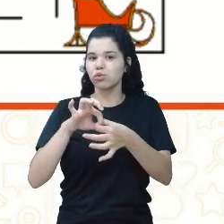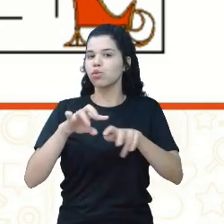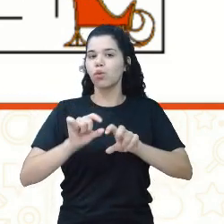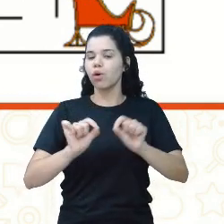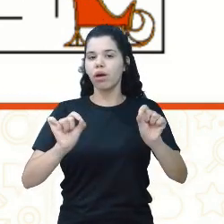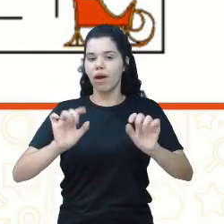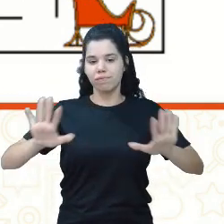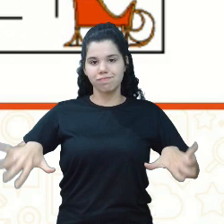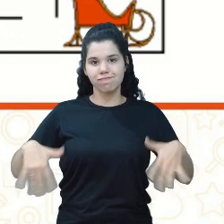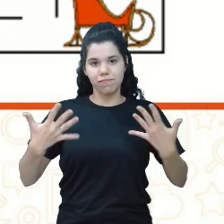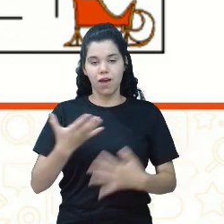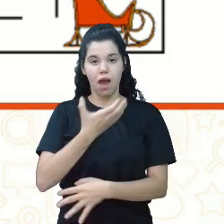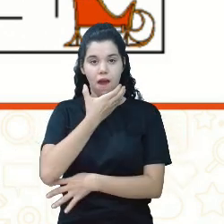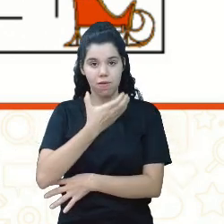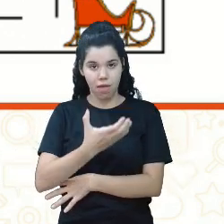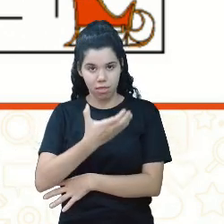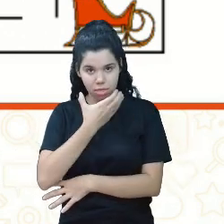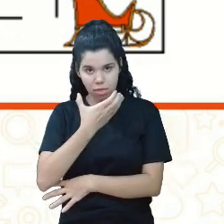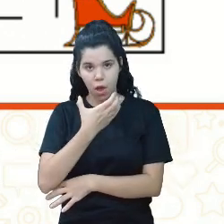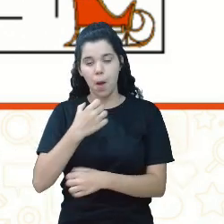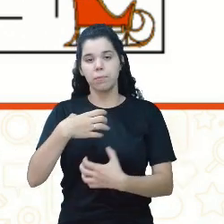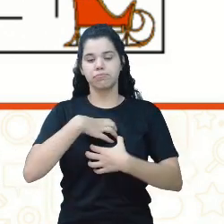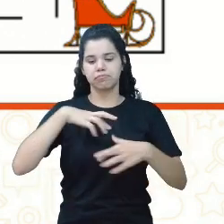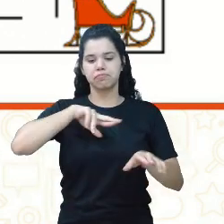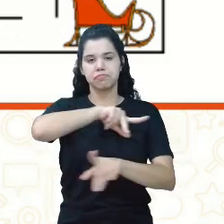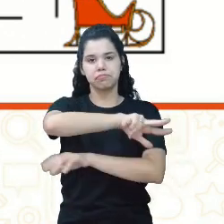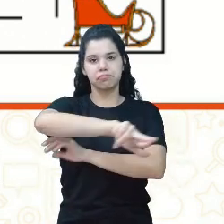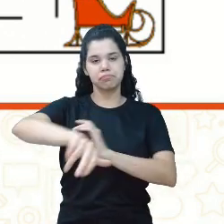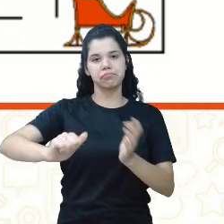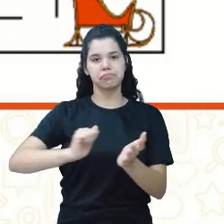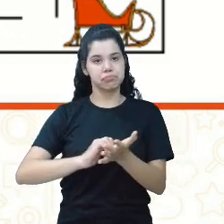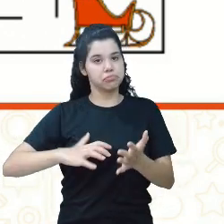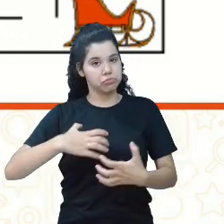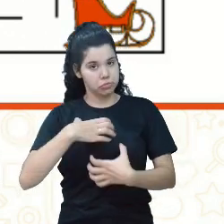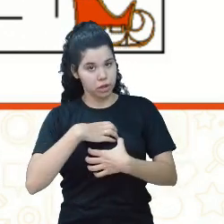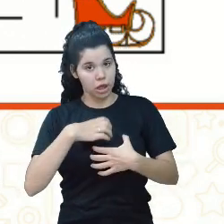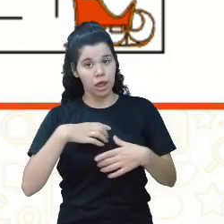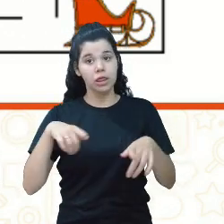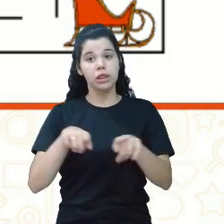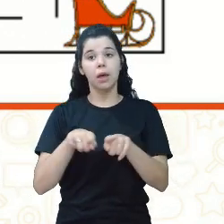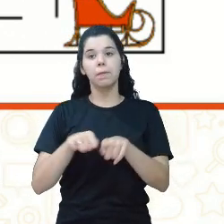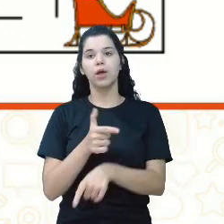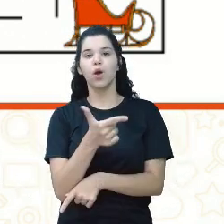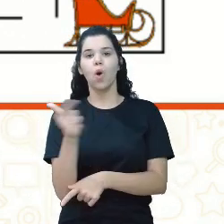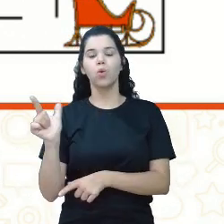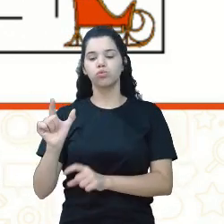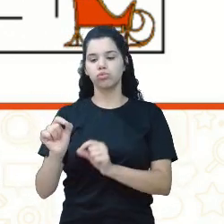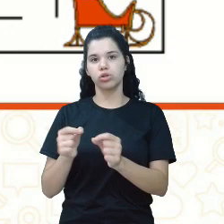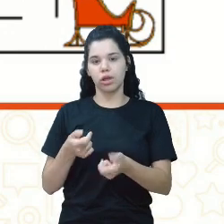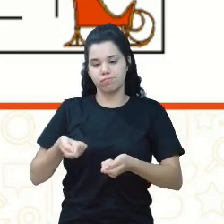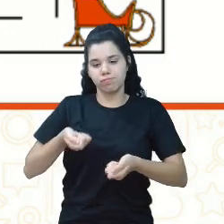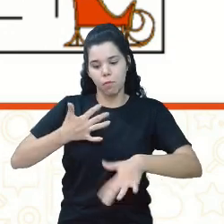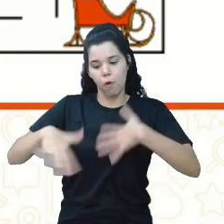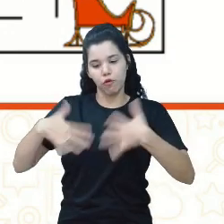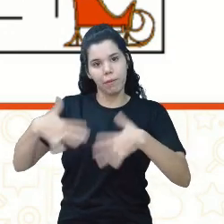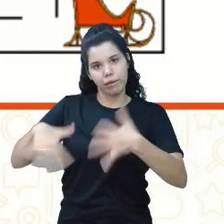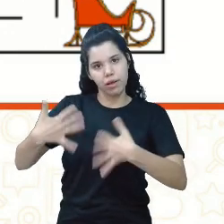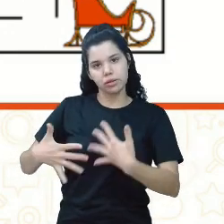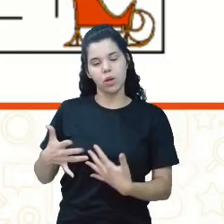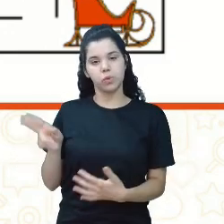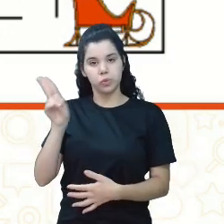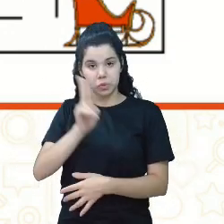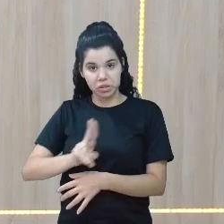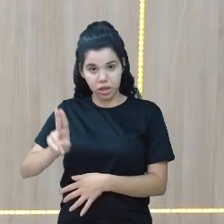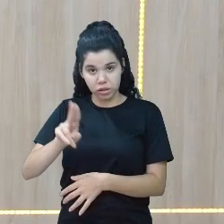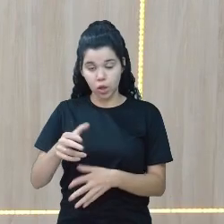que pode ser explorado de diferentes formas, ao mesmo tempo que a gente está trabalhando motricidade. E a gente está percebendo, todas as